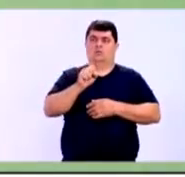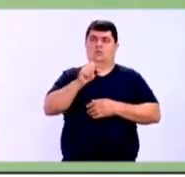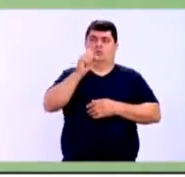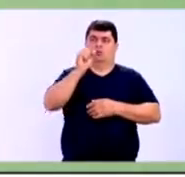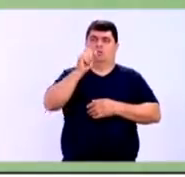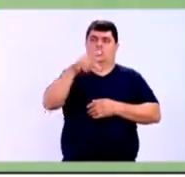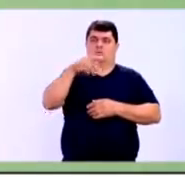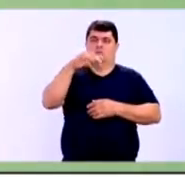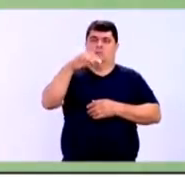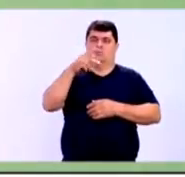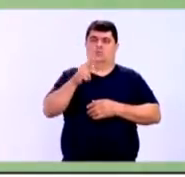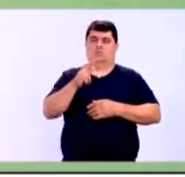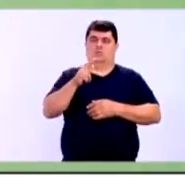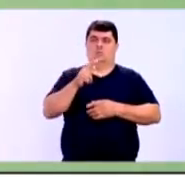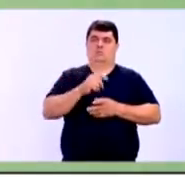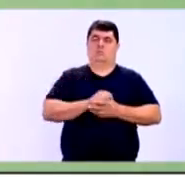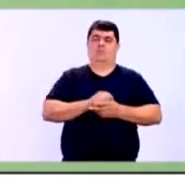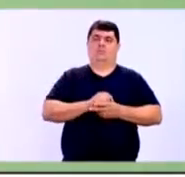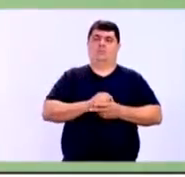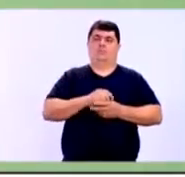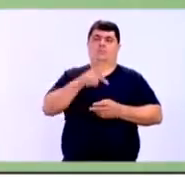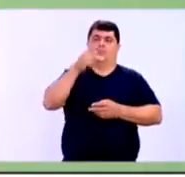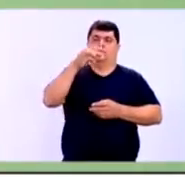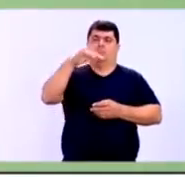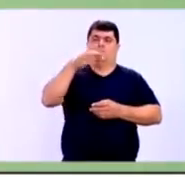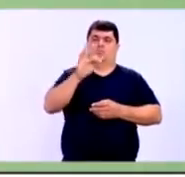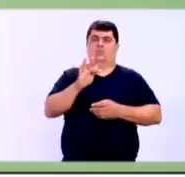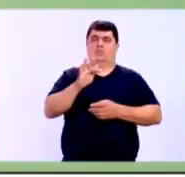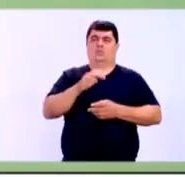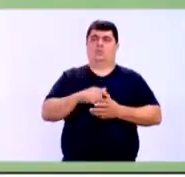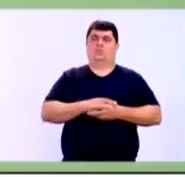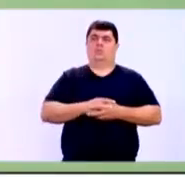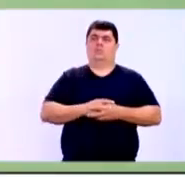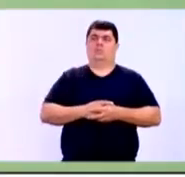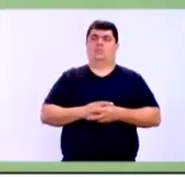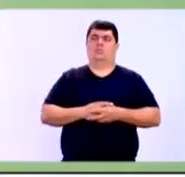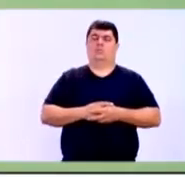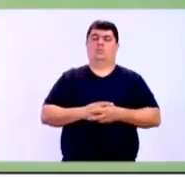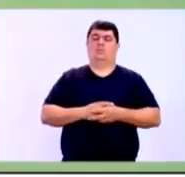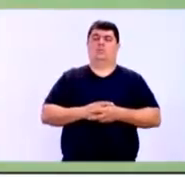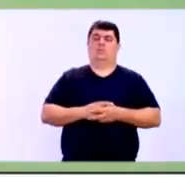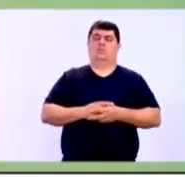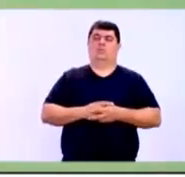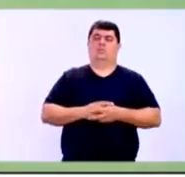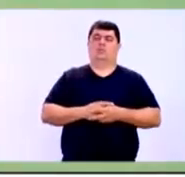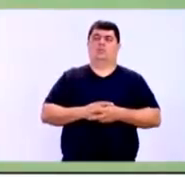preço médio ponderado, preço médio fixo.